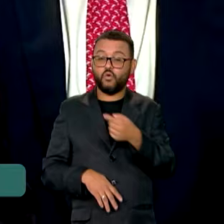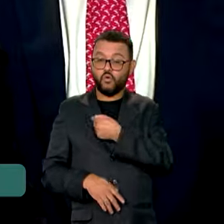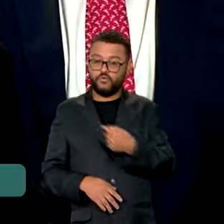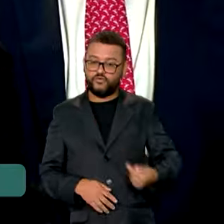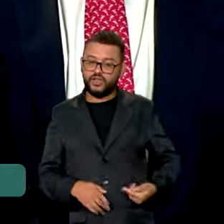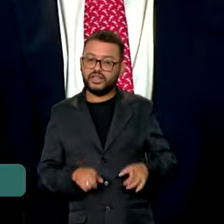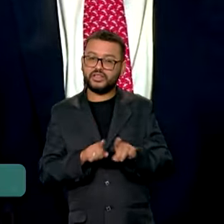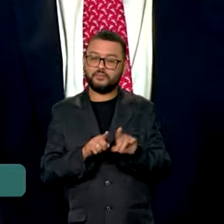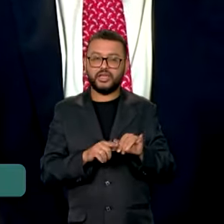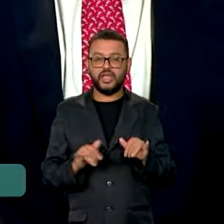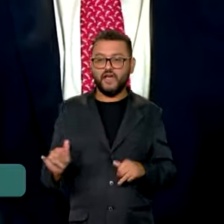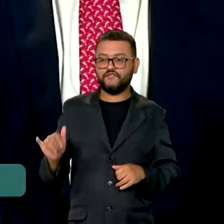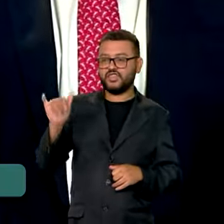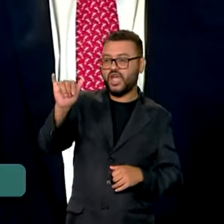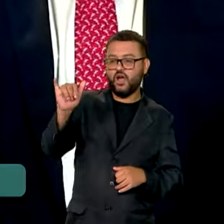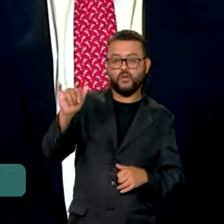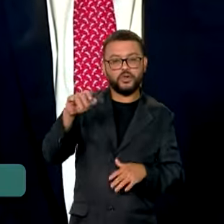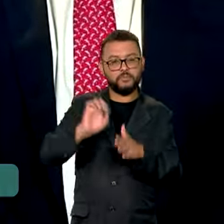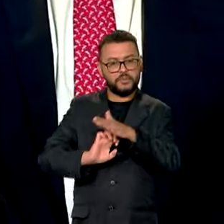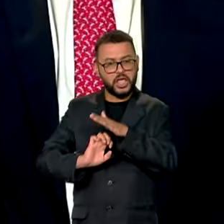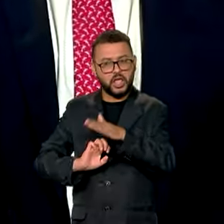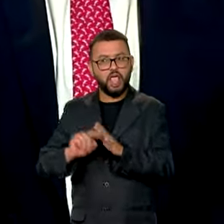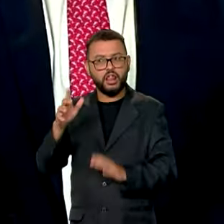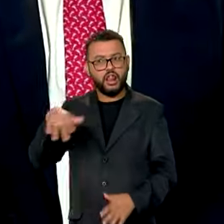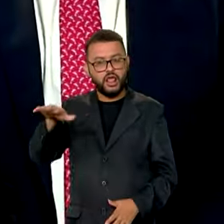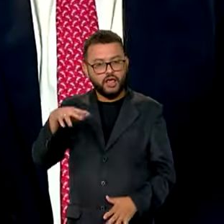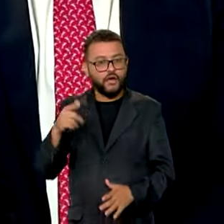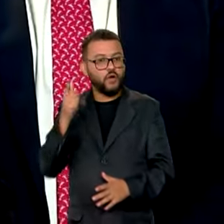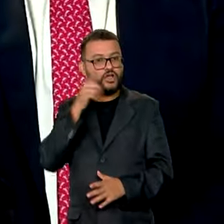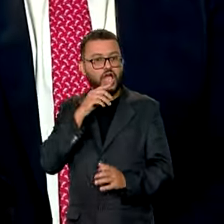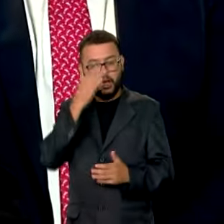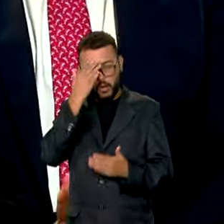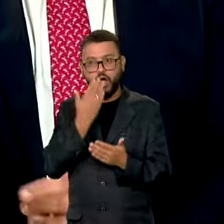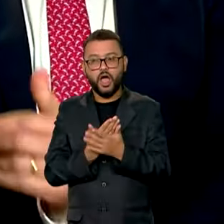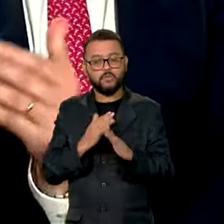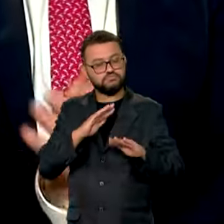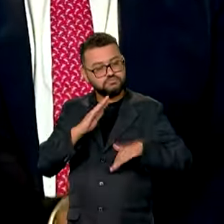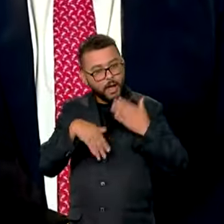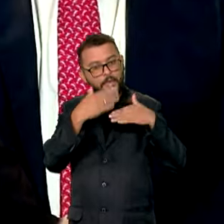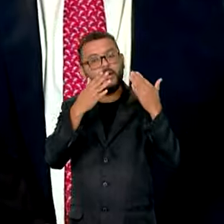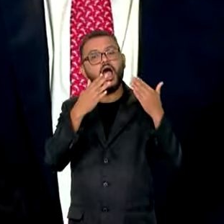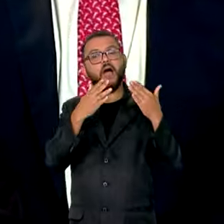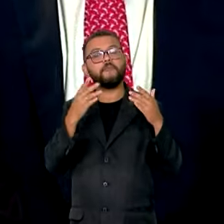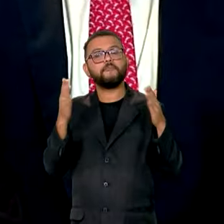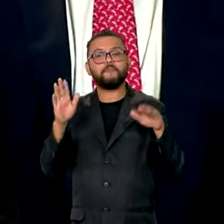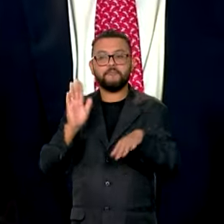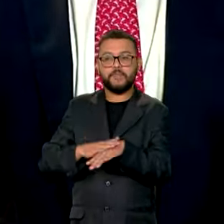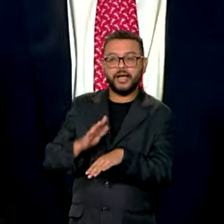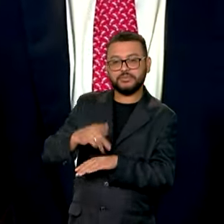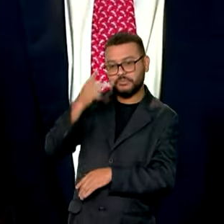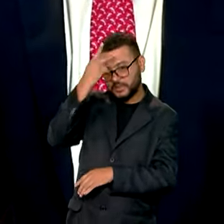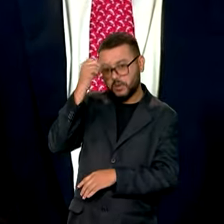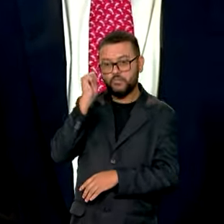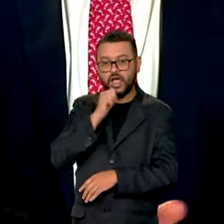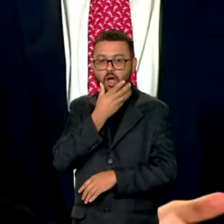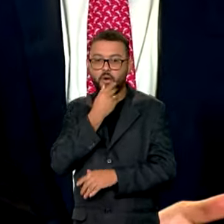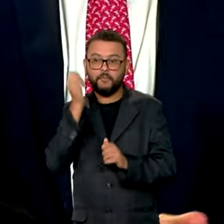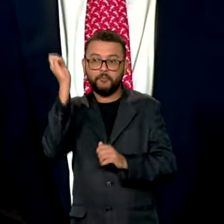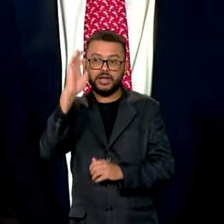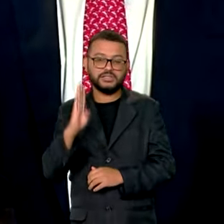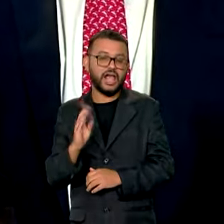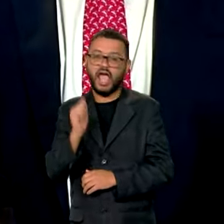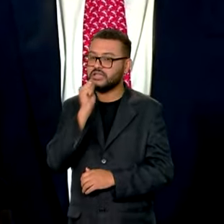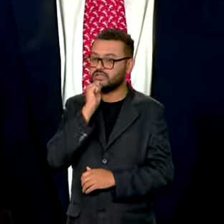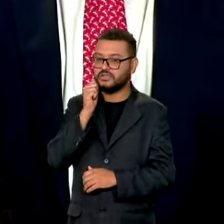companhias aéreas estão muito confiantes que esse programa avance e a gente inclua brasileiros e brasileiras que não